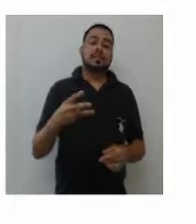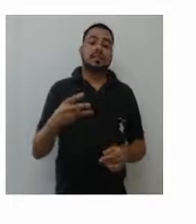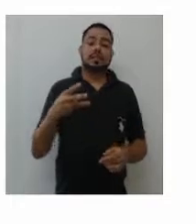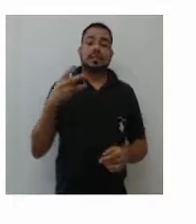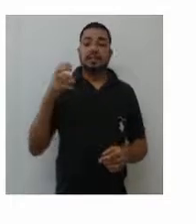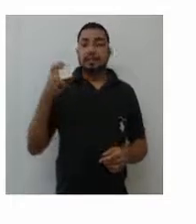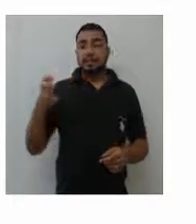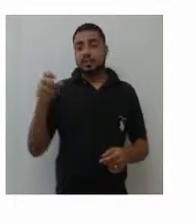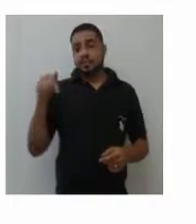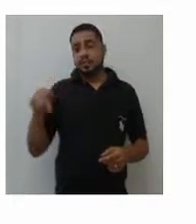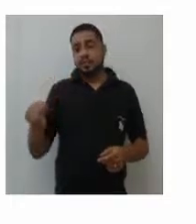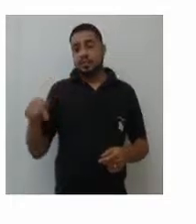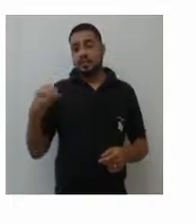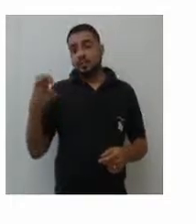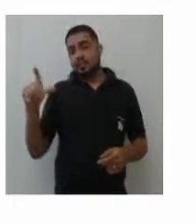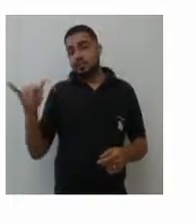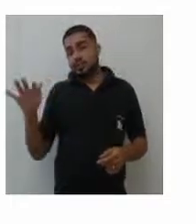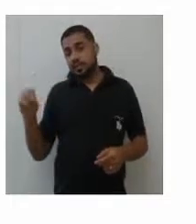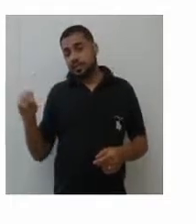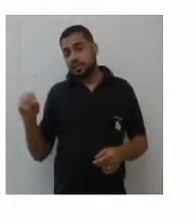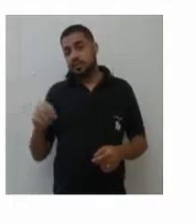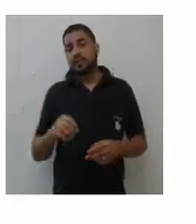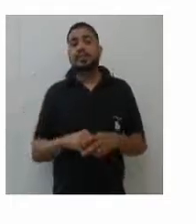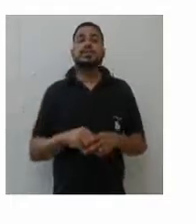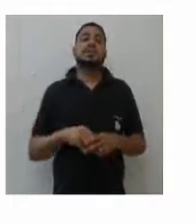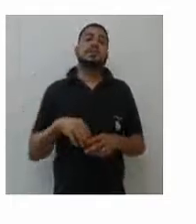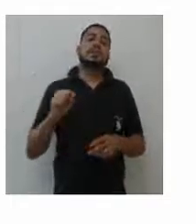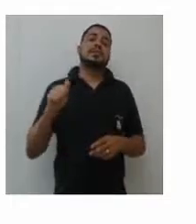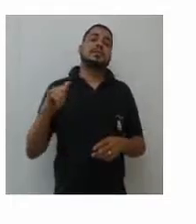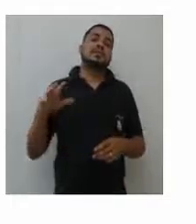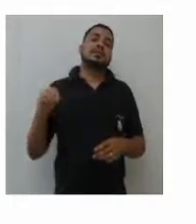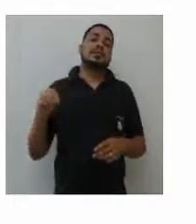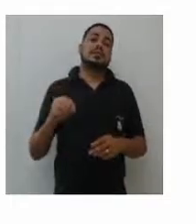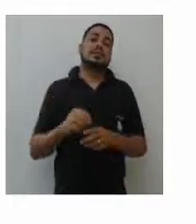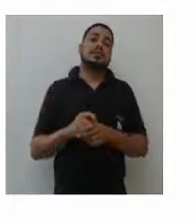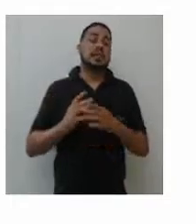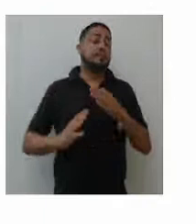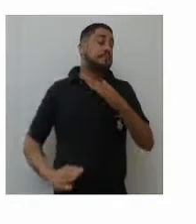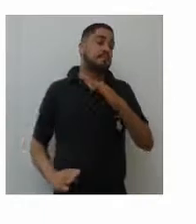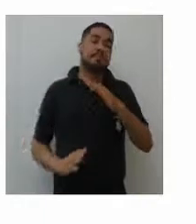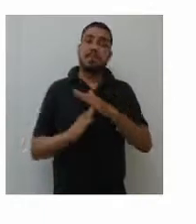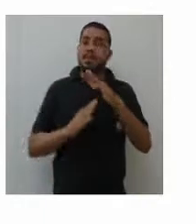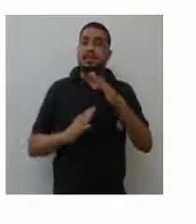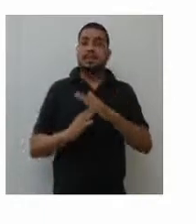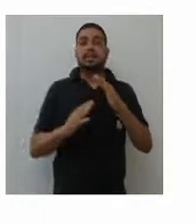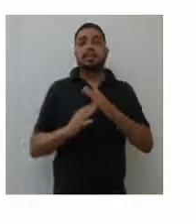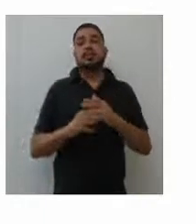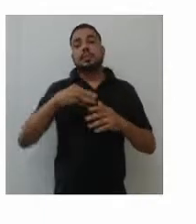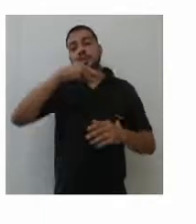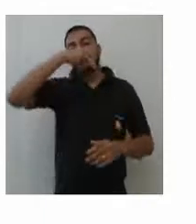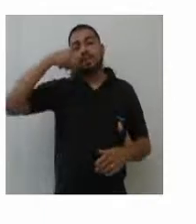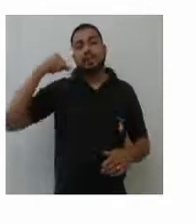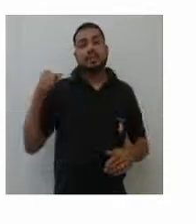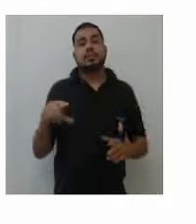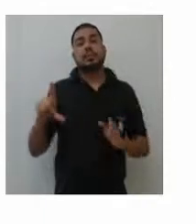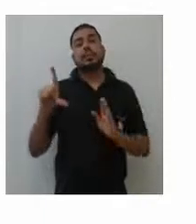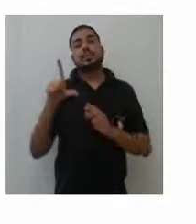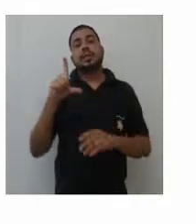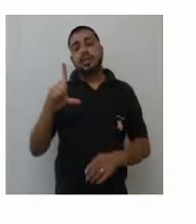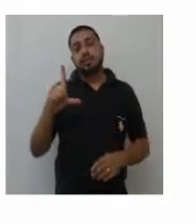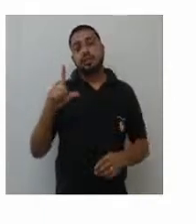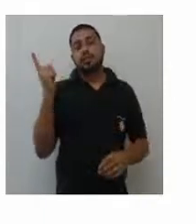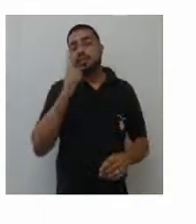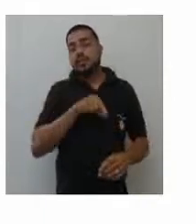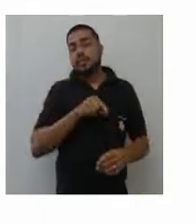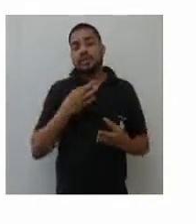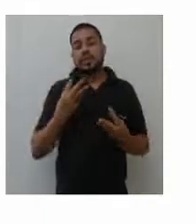357 gramas de cloreto de sódio em 1 litro de água vai ser uma solução saturada. É o máximo de sal que 1 litro de água consegue dissolver.